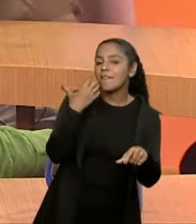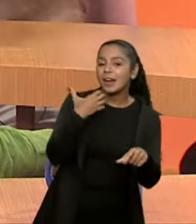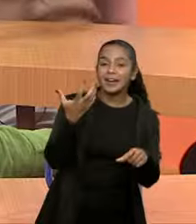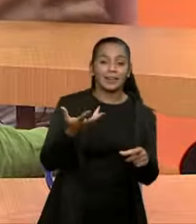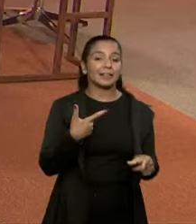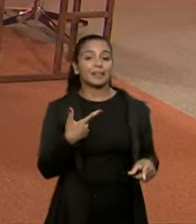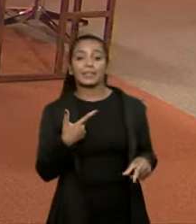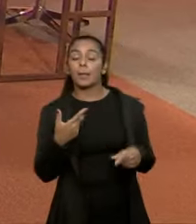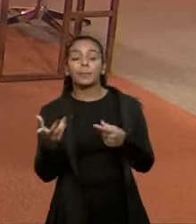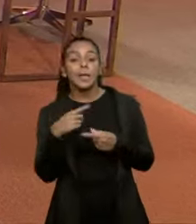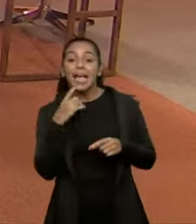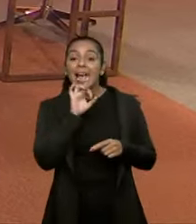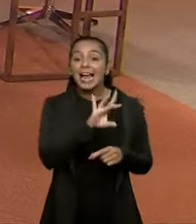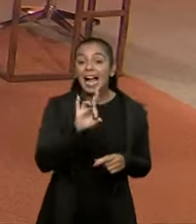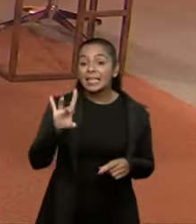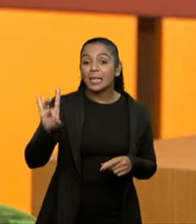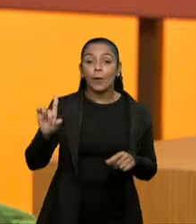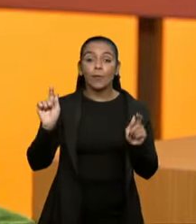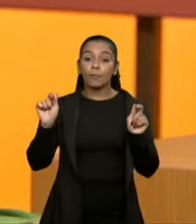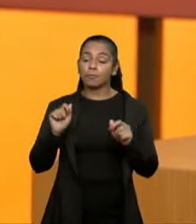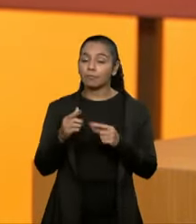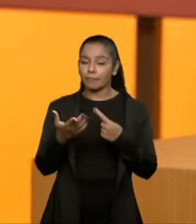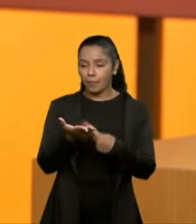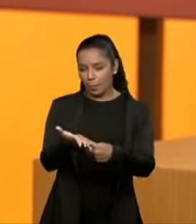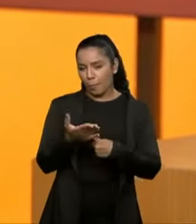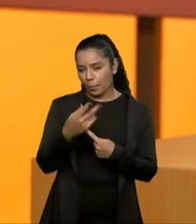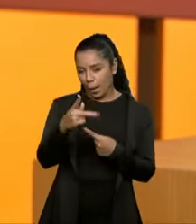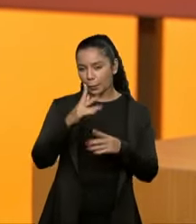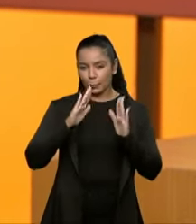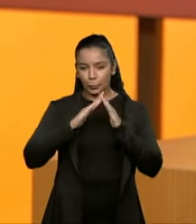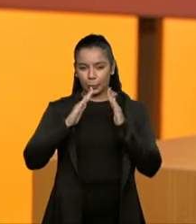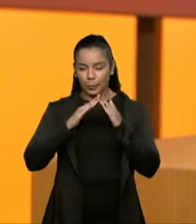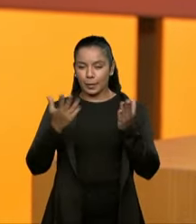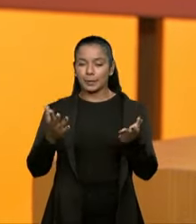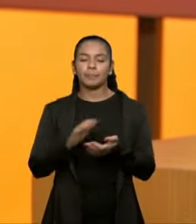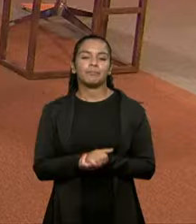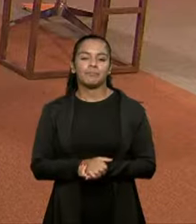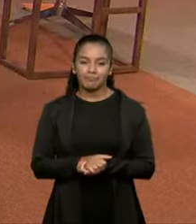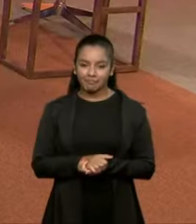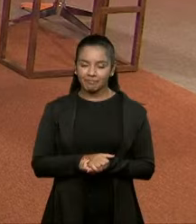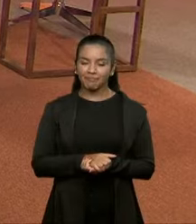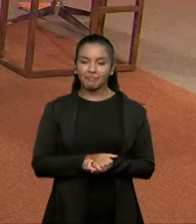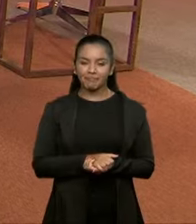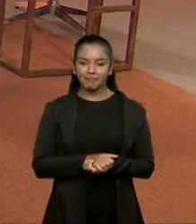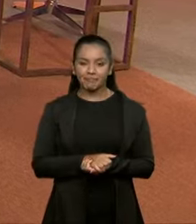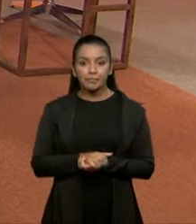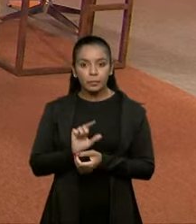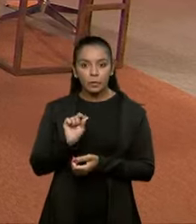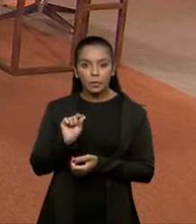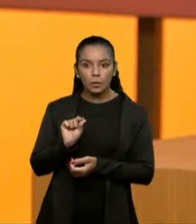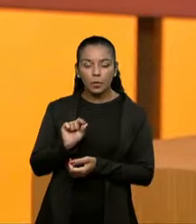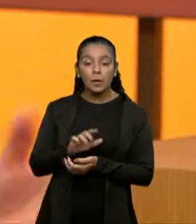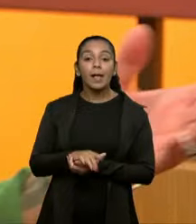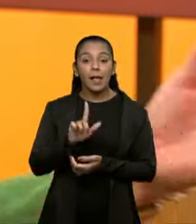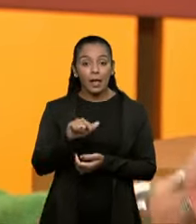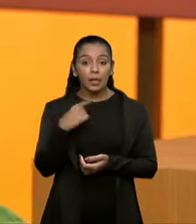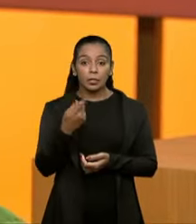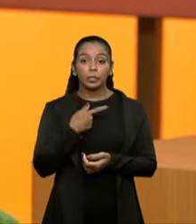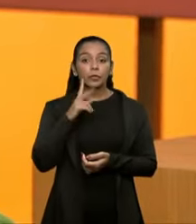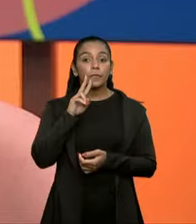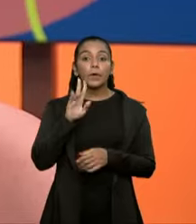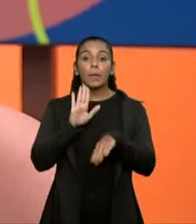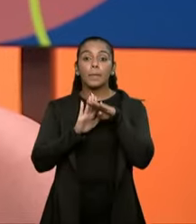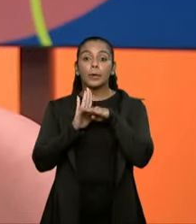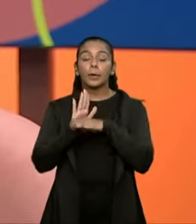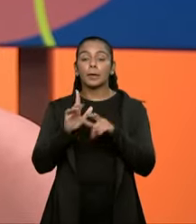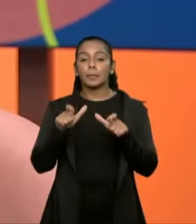É. Cada um oferece de um jeito. Pô, olha, é um e aí eu comento, como é que eu assisto o programa? Hã? Pois é, a gente vê o programa onde?